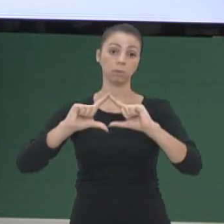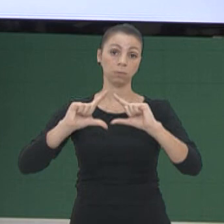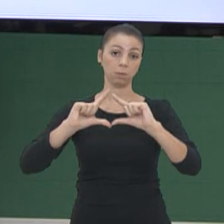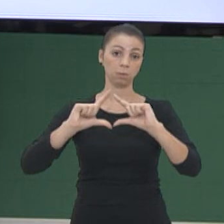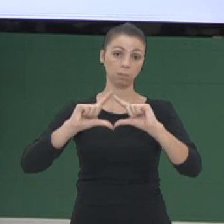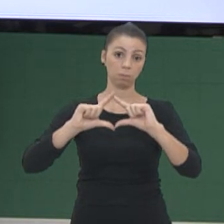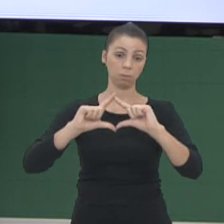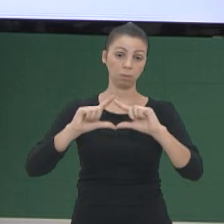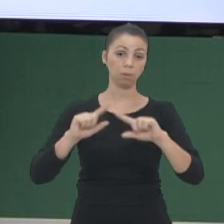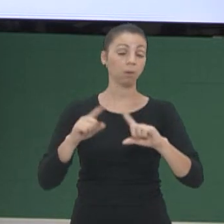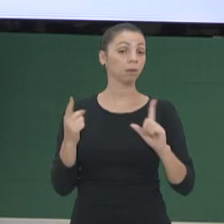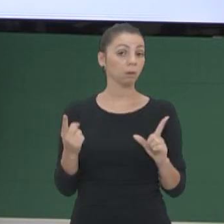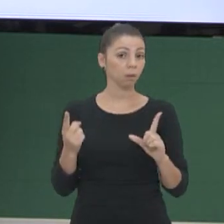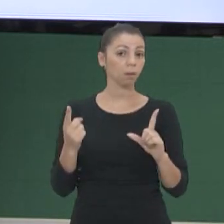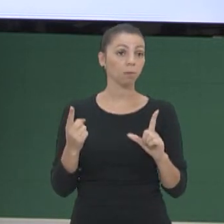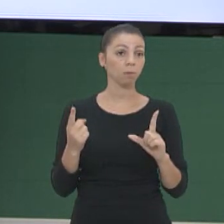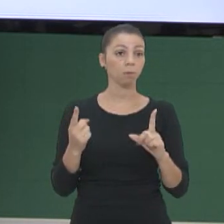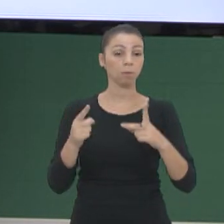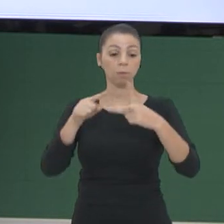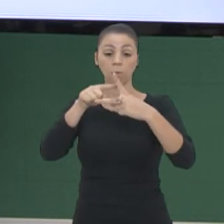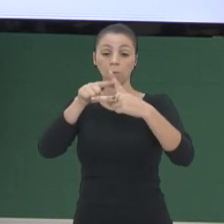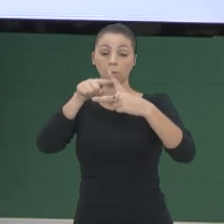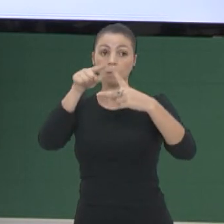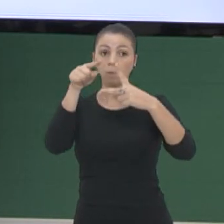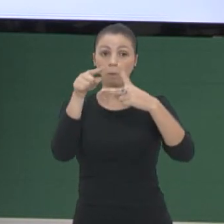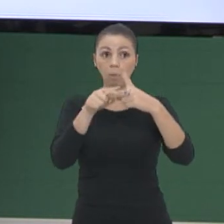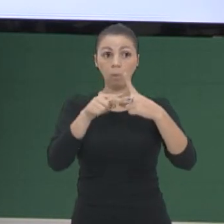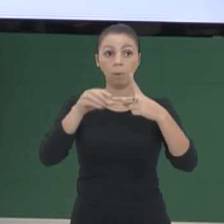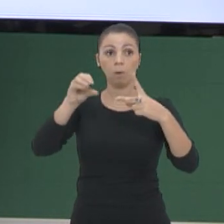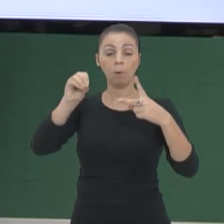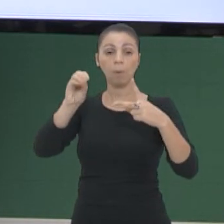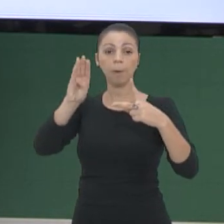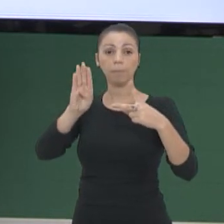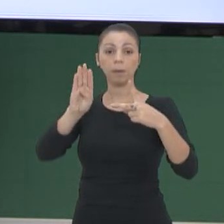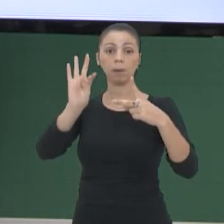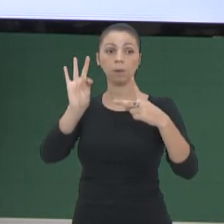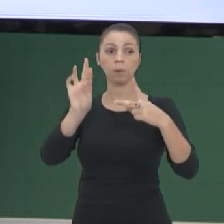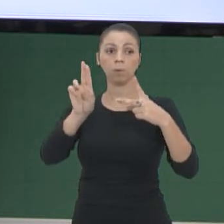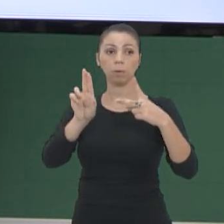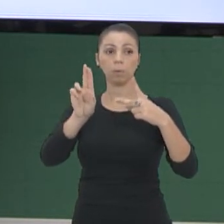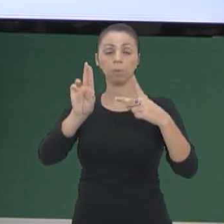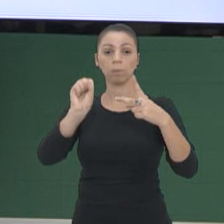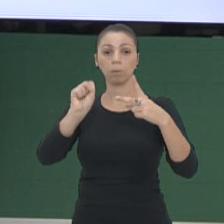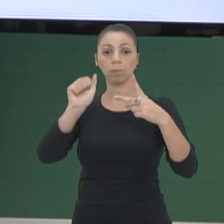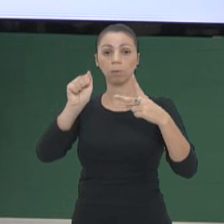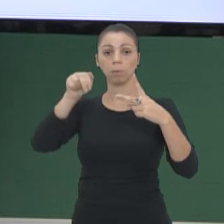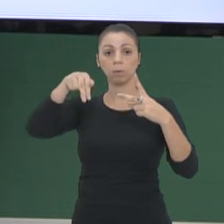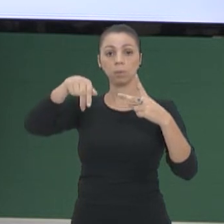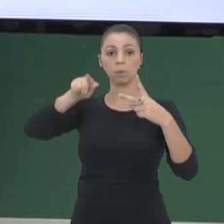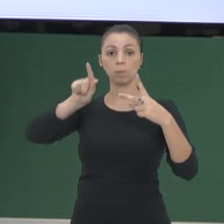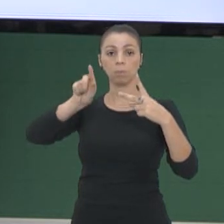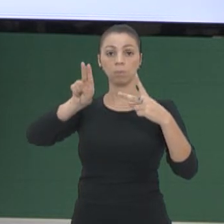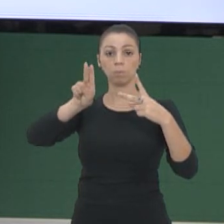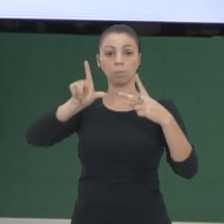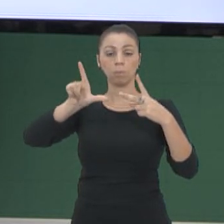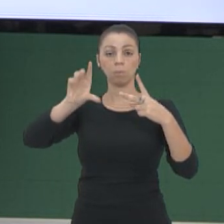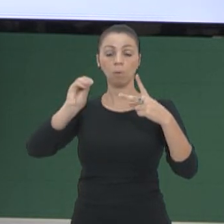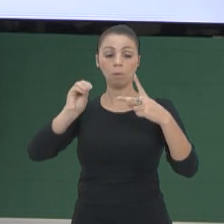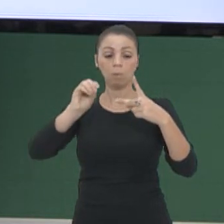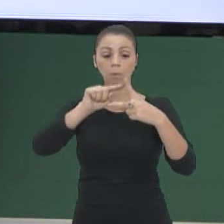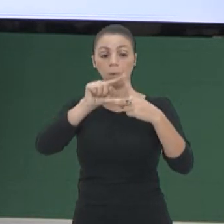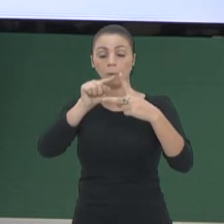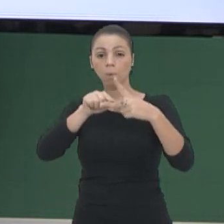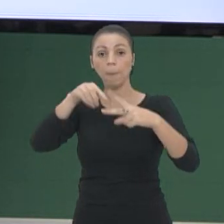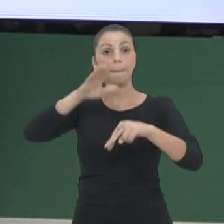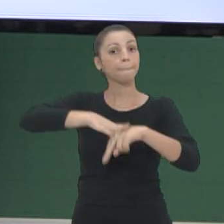tá? Então vejam, o ângulo obtusângulo, ele tem um dos seus ângulos internos maior